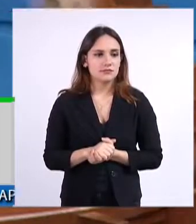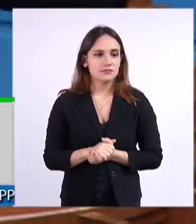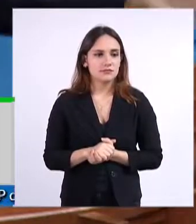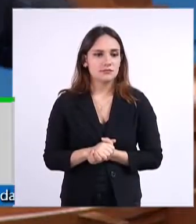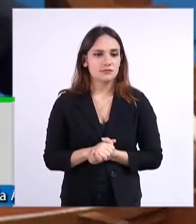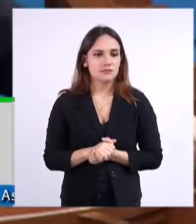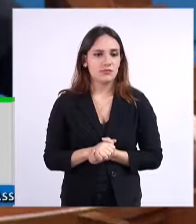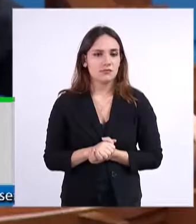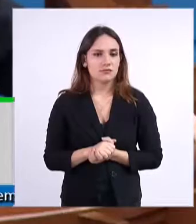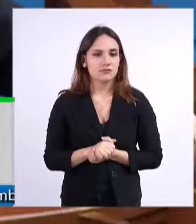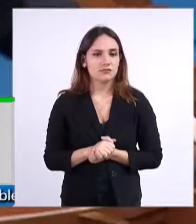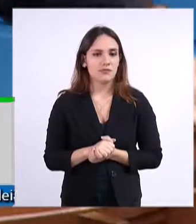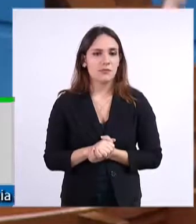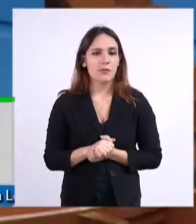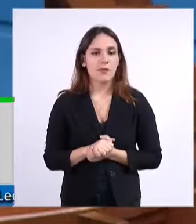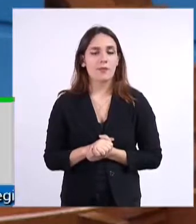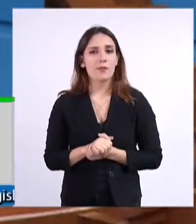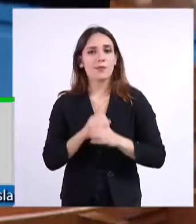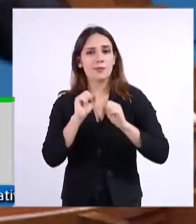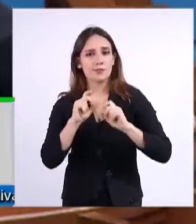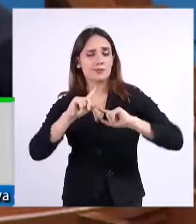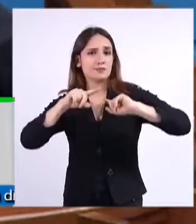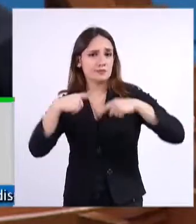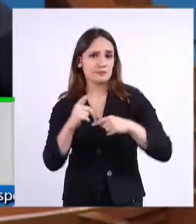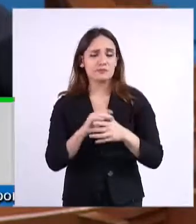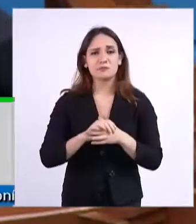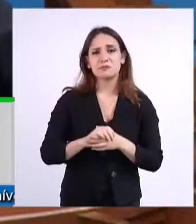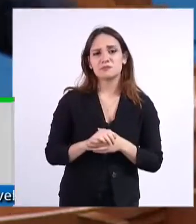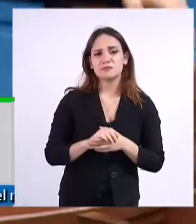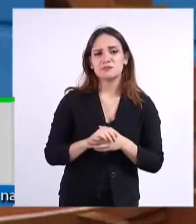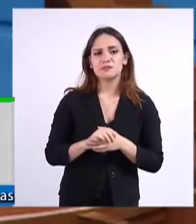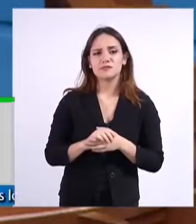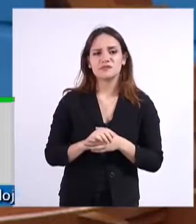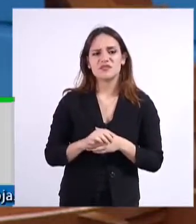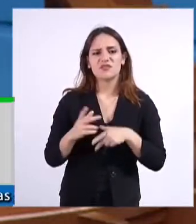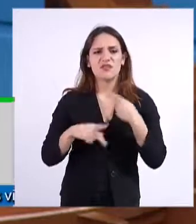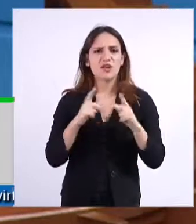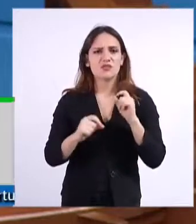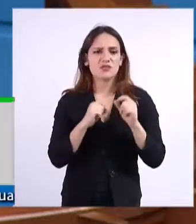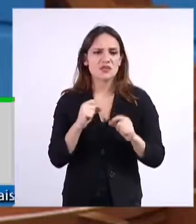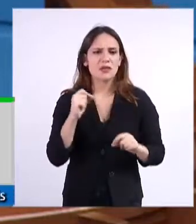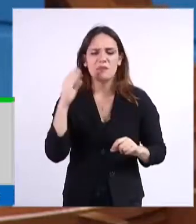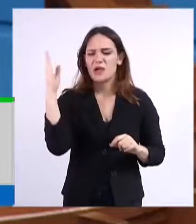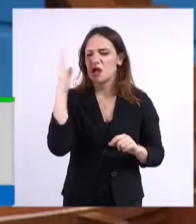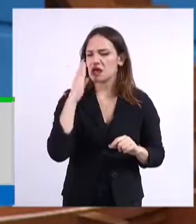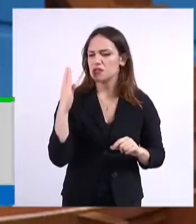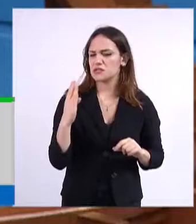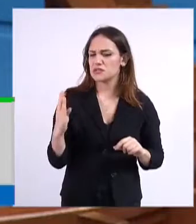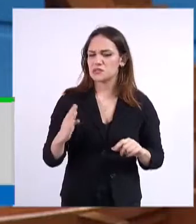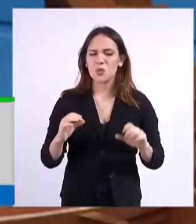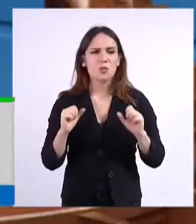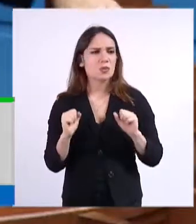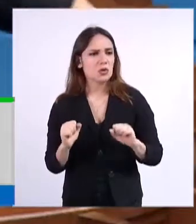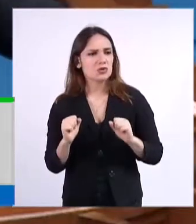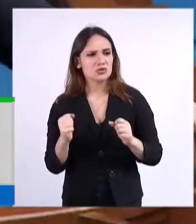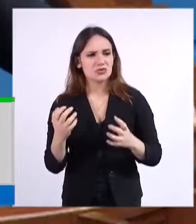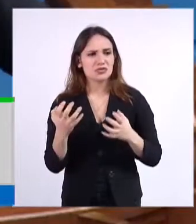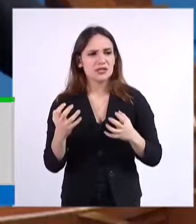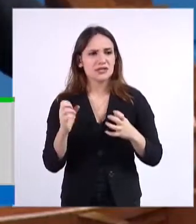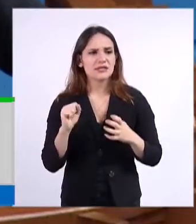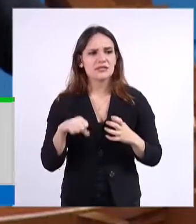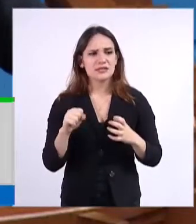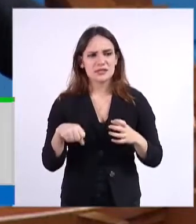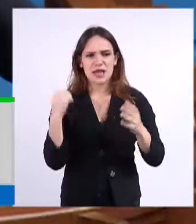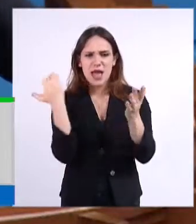E depois, ele, para fazer mais bonito ainda, fala que o Brasil está disposto a derrubar o governo